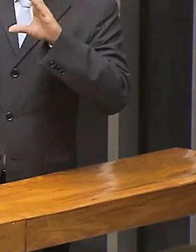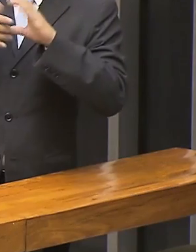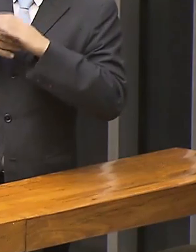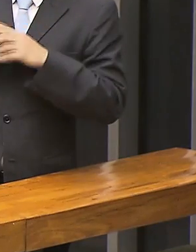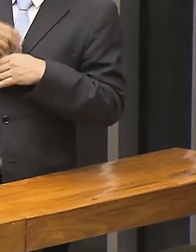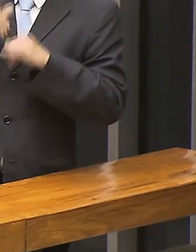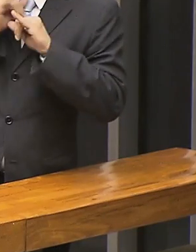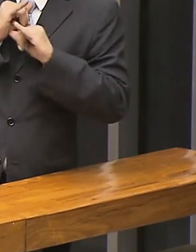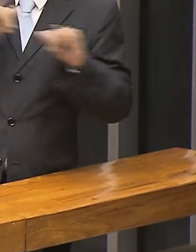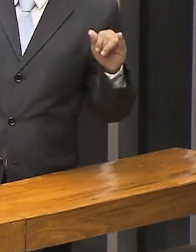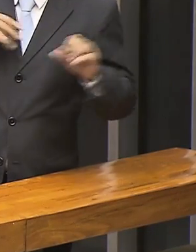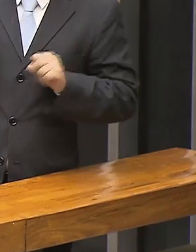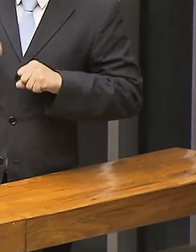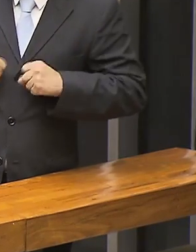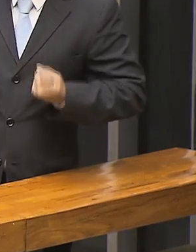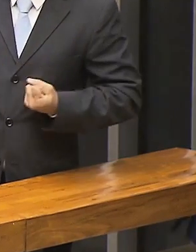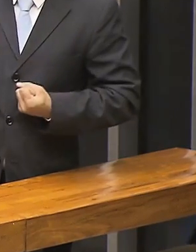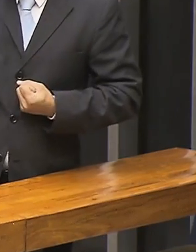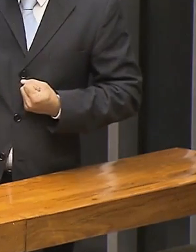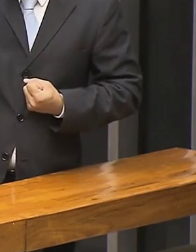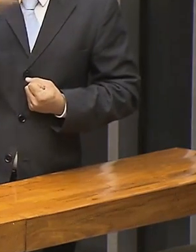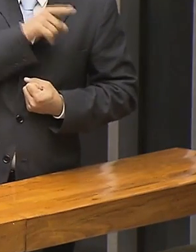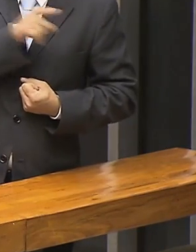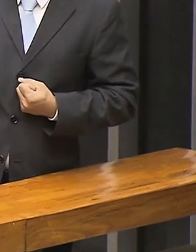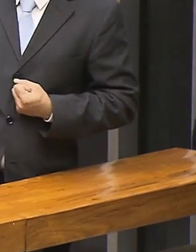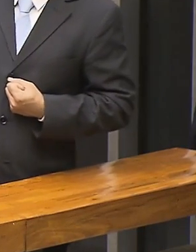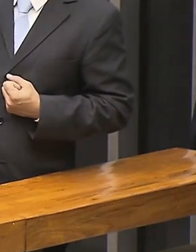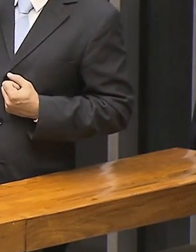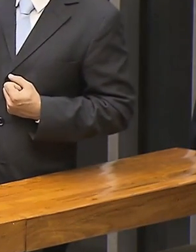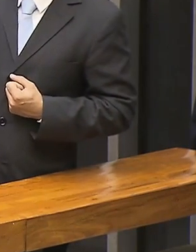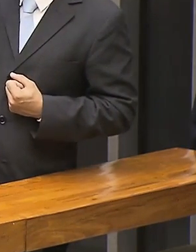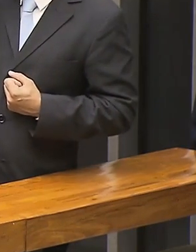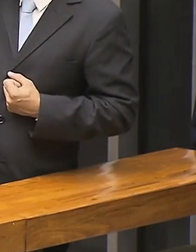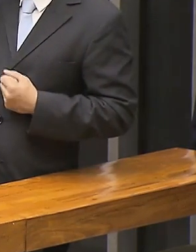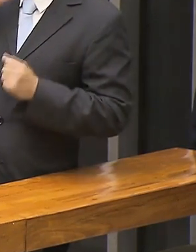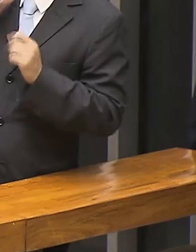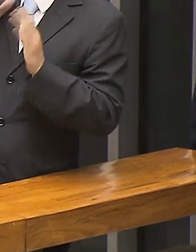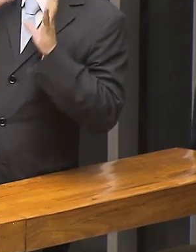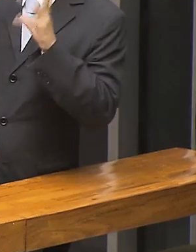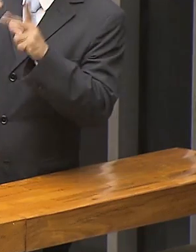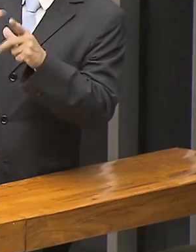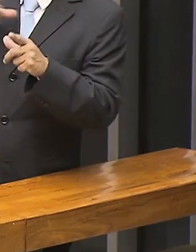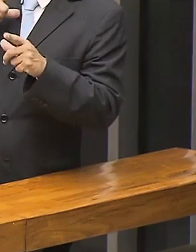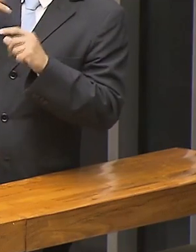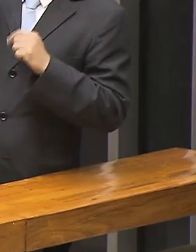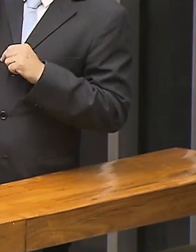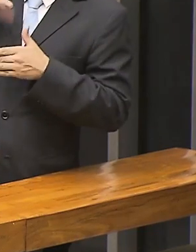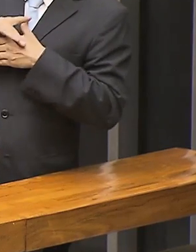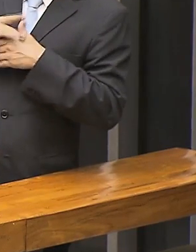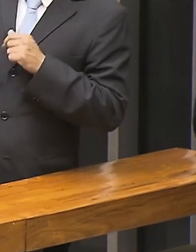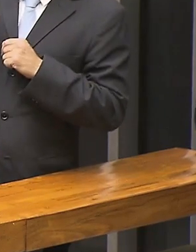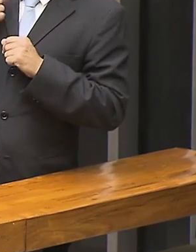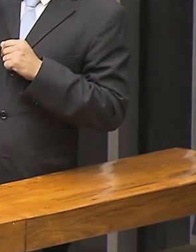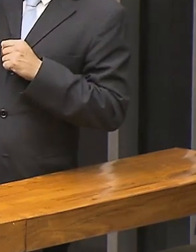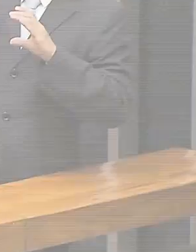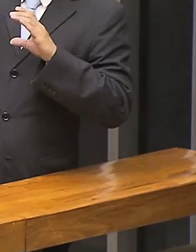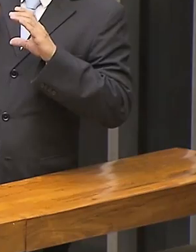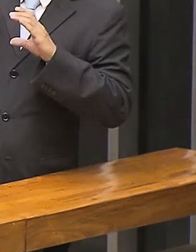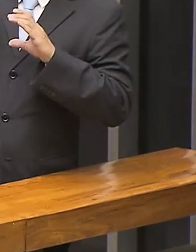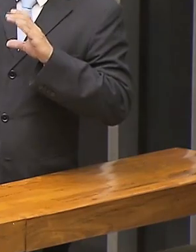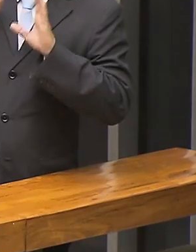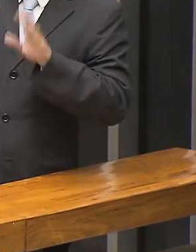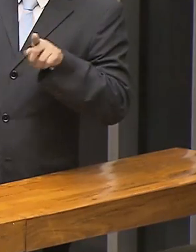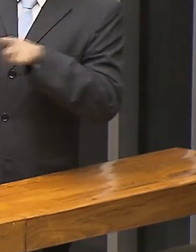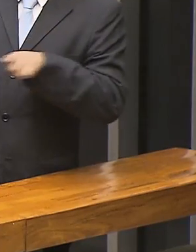Quero dedicar os meus esforços de conscientização não só a todas as pessoas afetadas por enfermidades raras, mas também